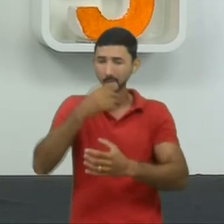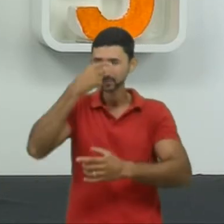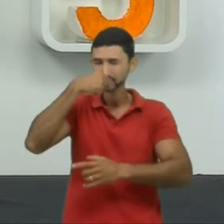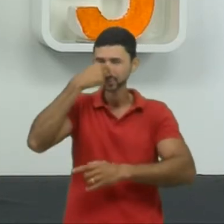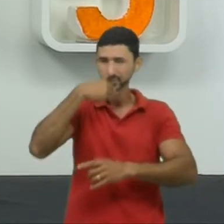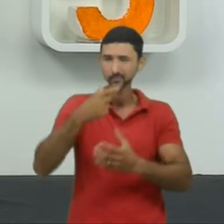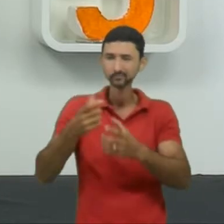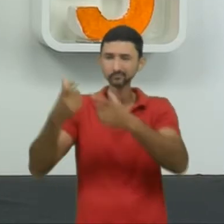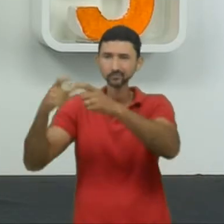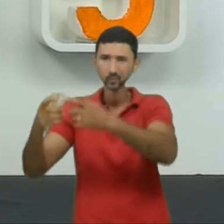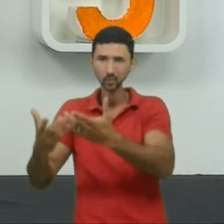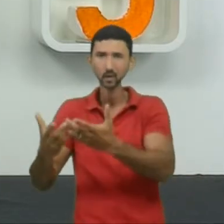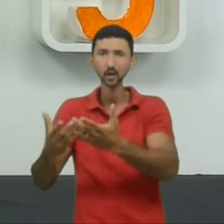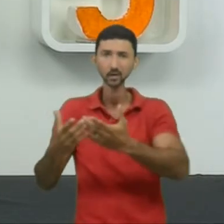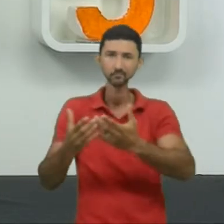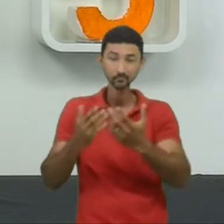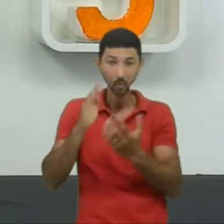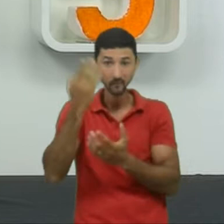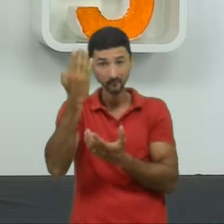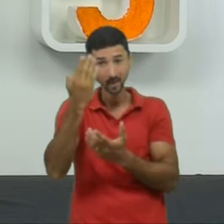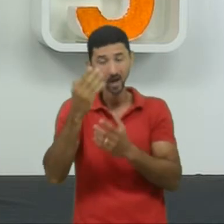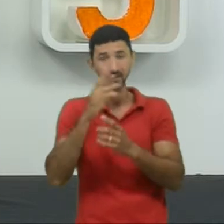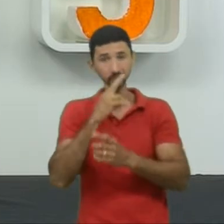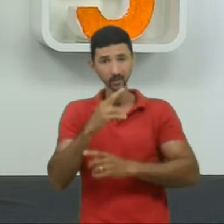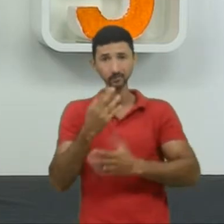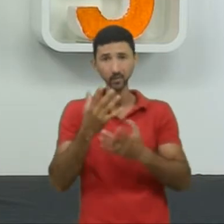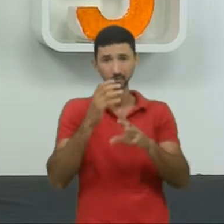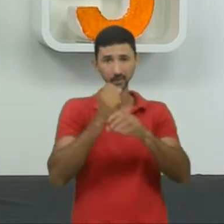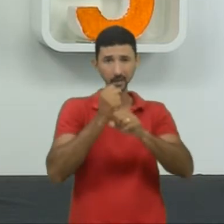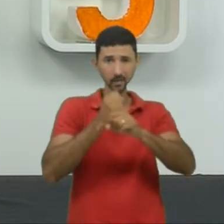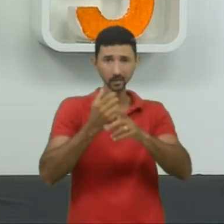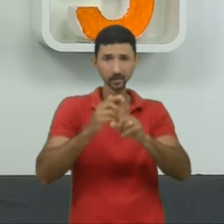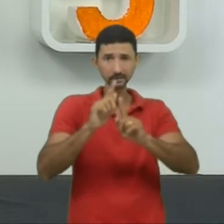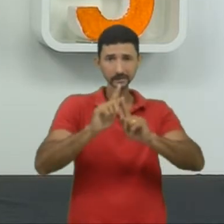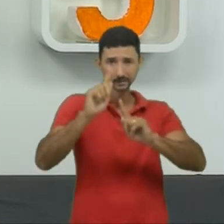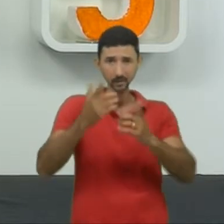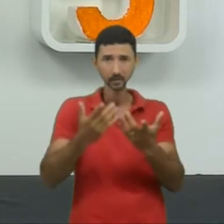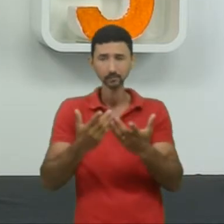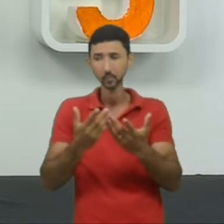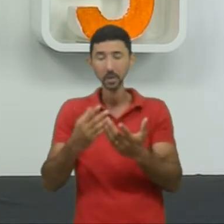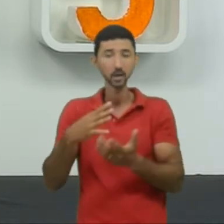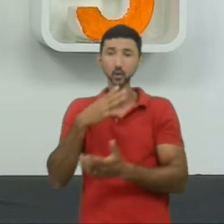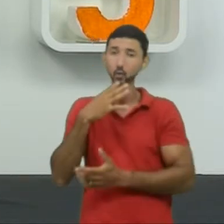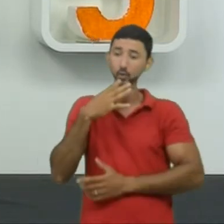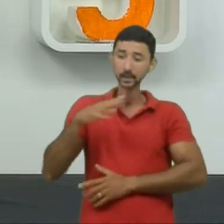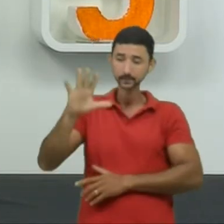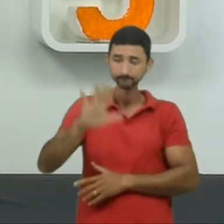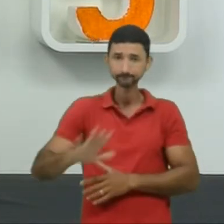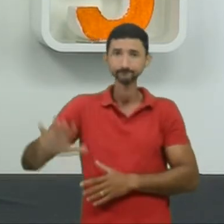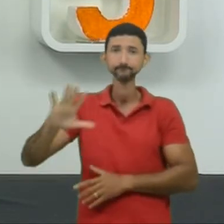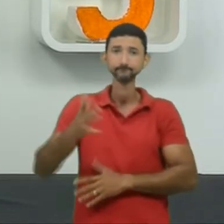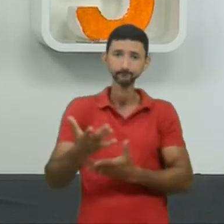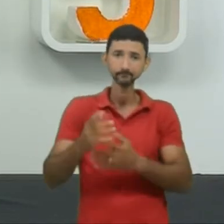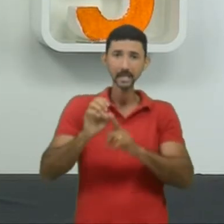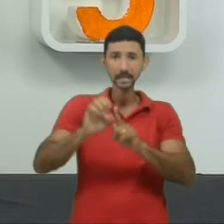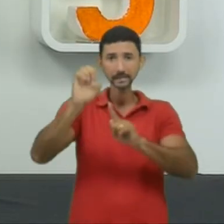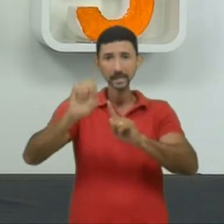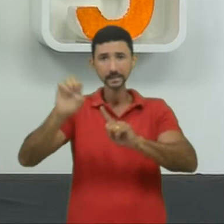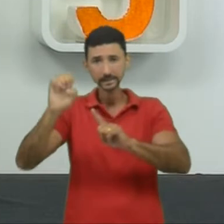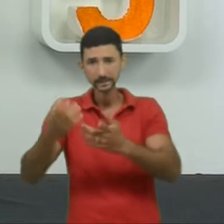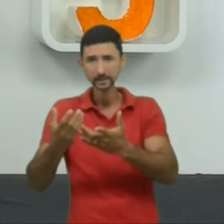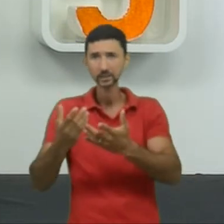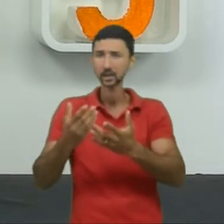Então você pode ter essas falsas conclusões, às vezes, certo? Por desconhecimento da estatística e